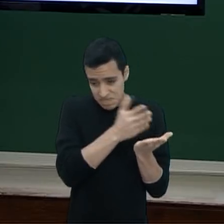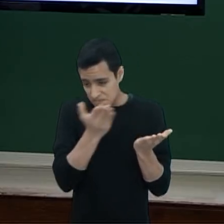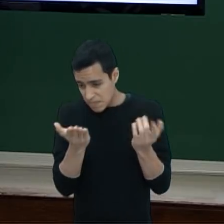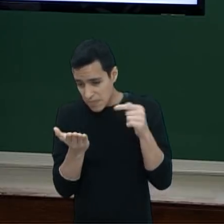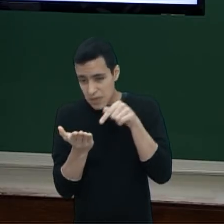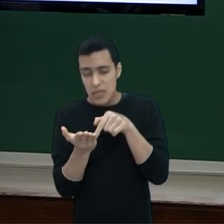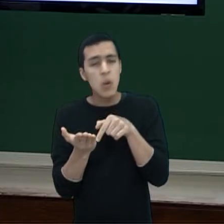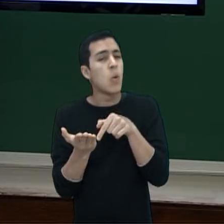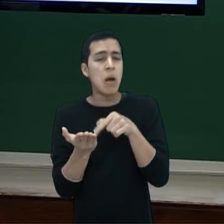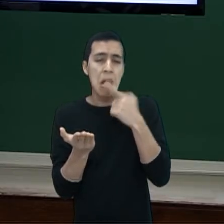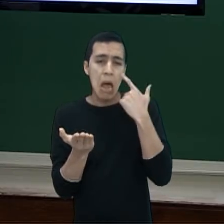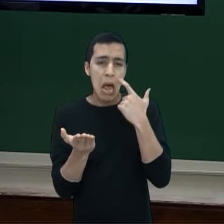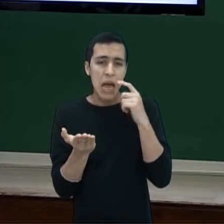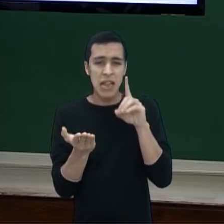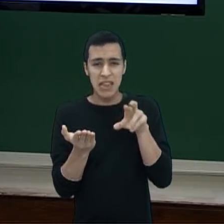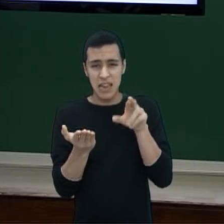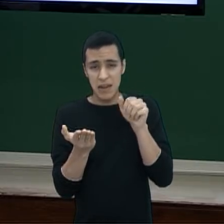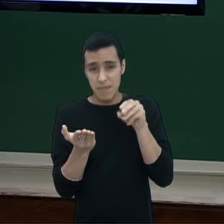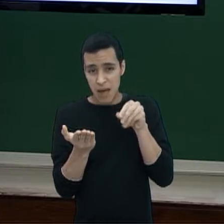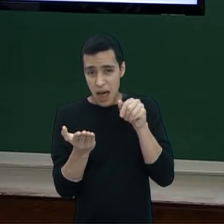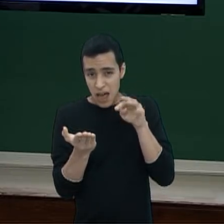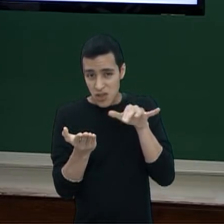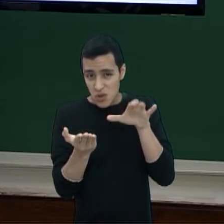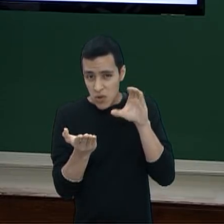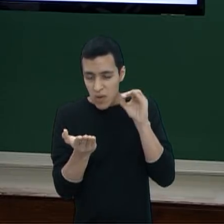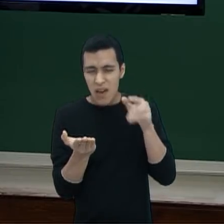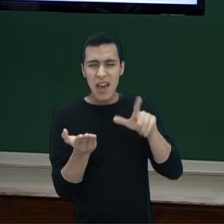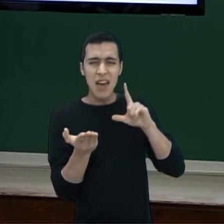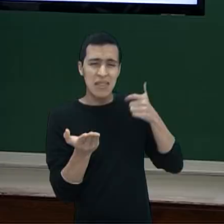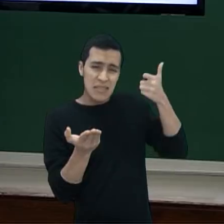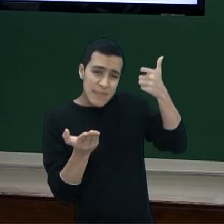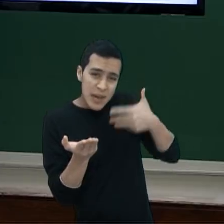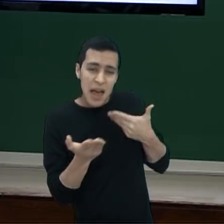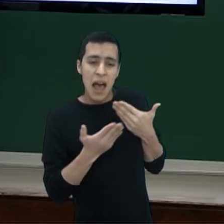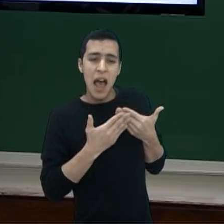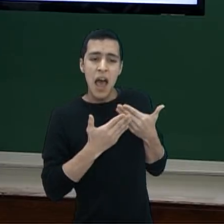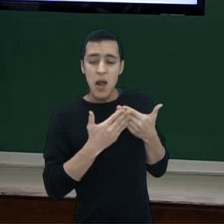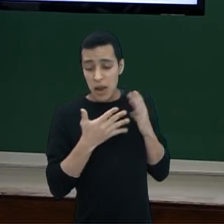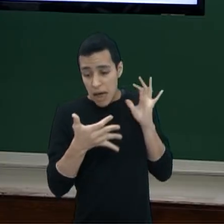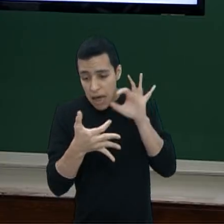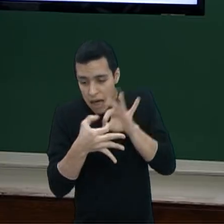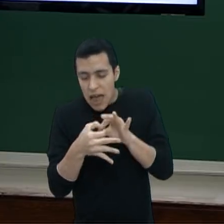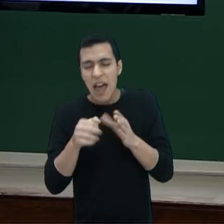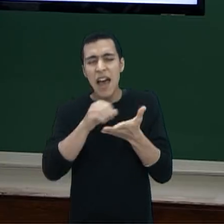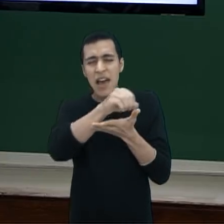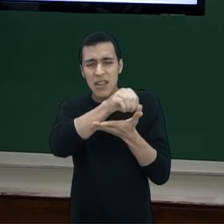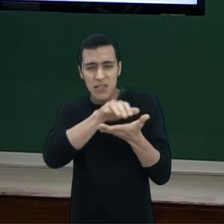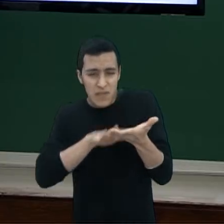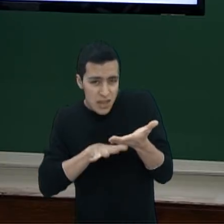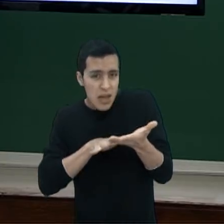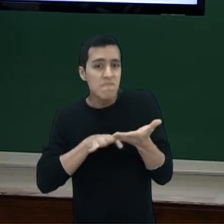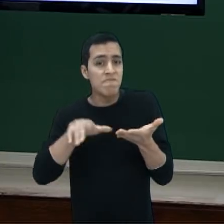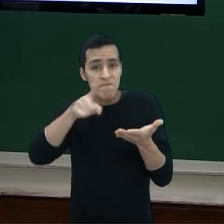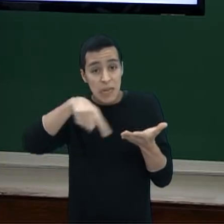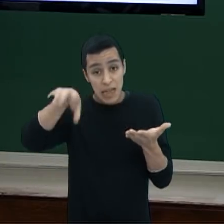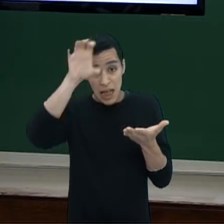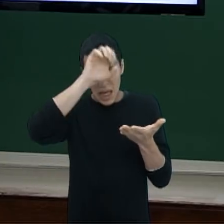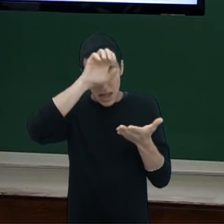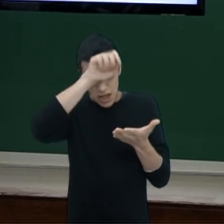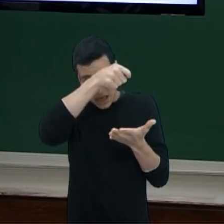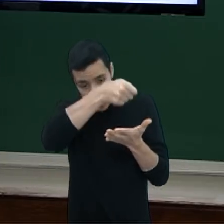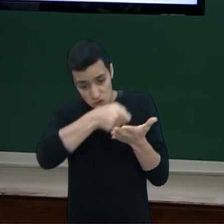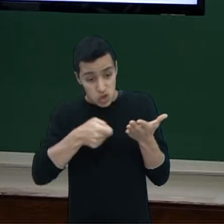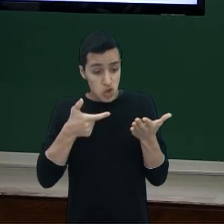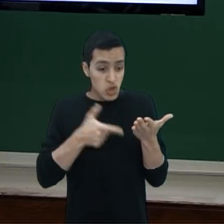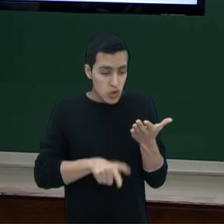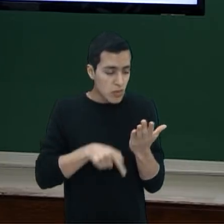narrativo para o texto dramático? Né, como já anunciado no início da aula, a gente vai fazer um exercício aí, né, para aprender a fazer a